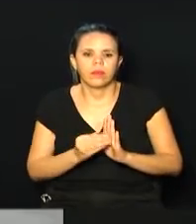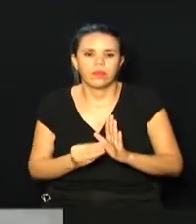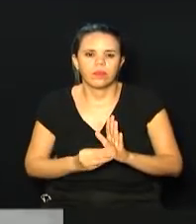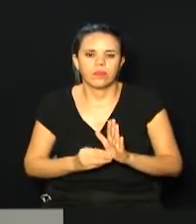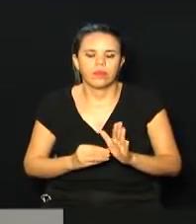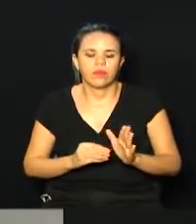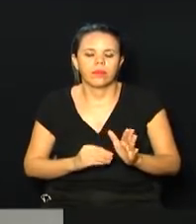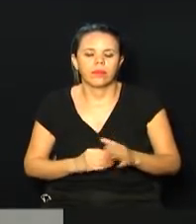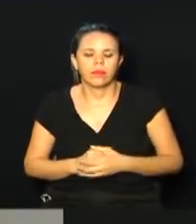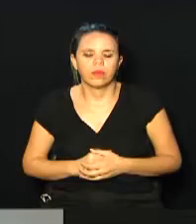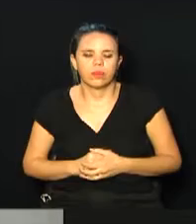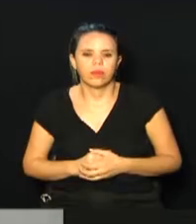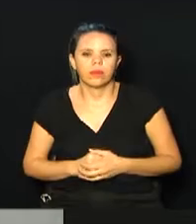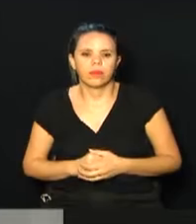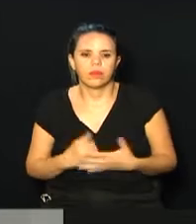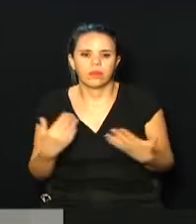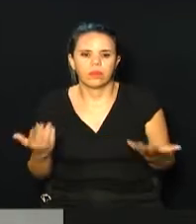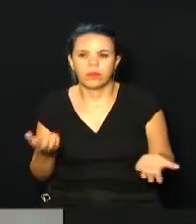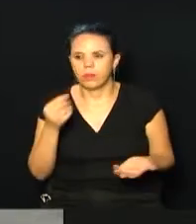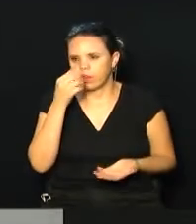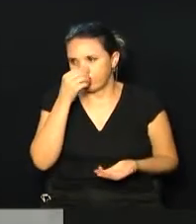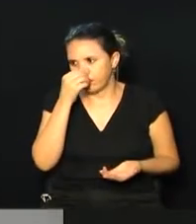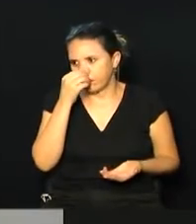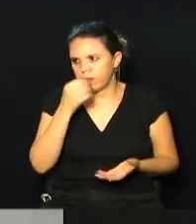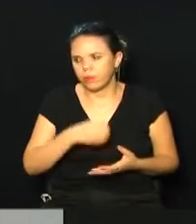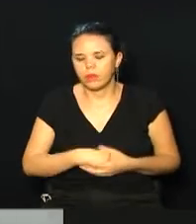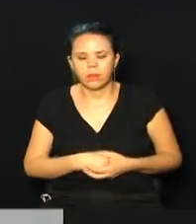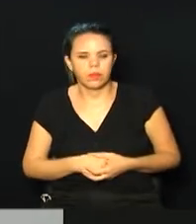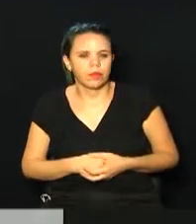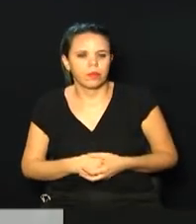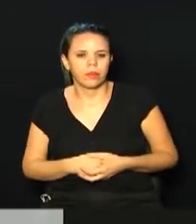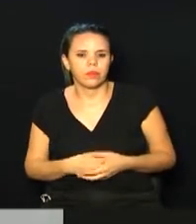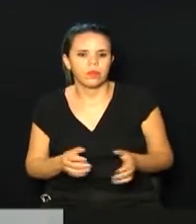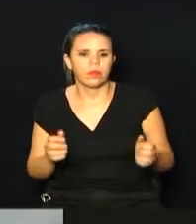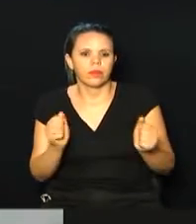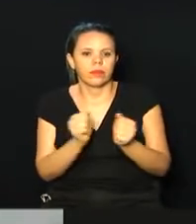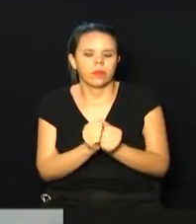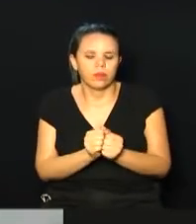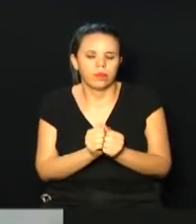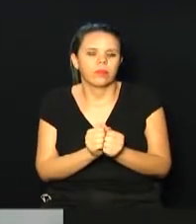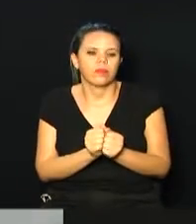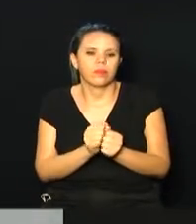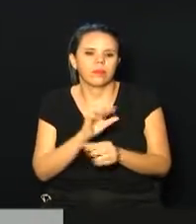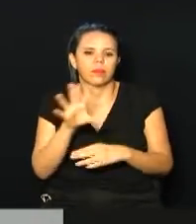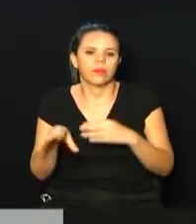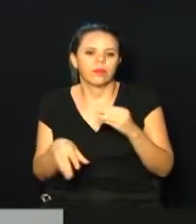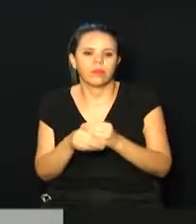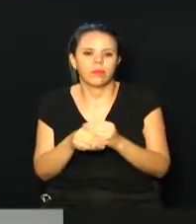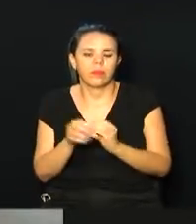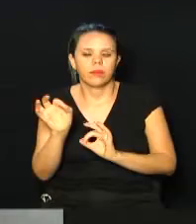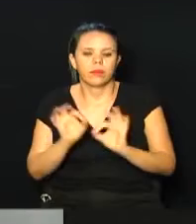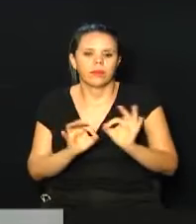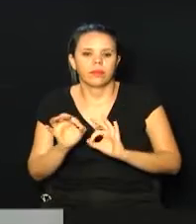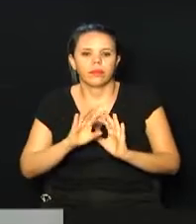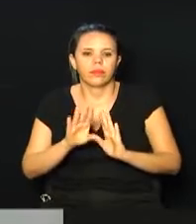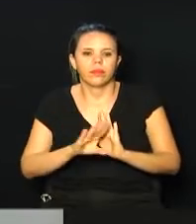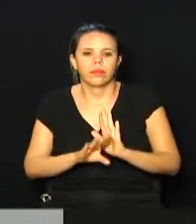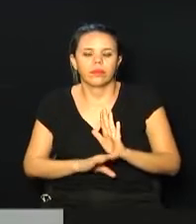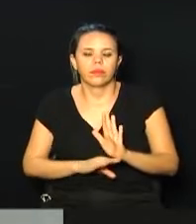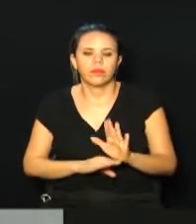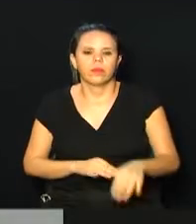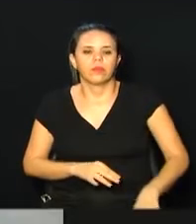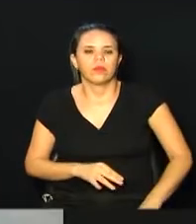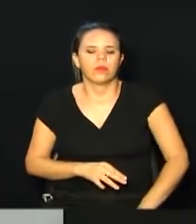e tudo isso, então, junto, vem a formar o que se chama de plano de